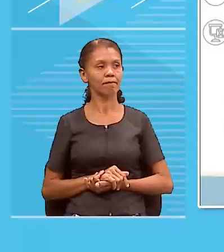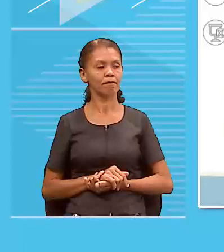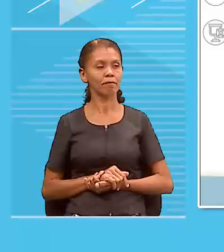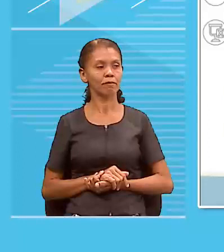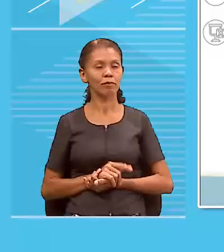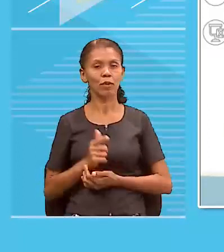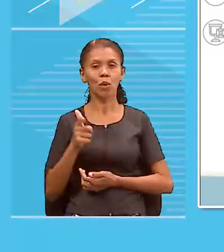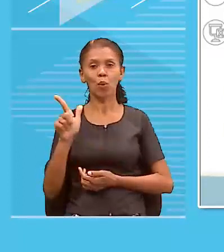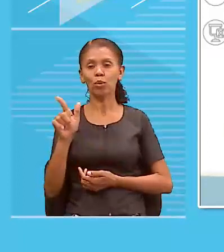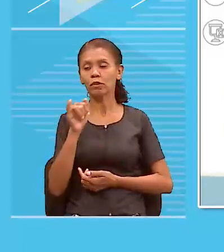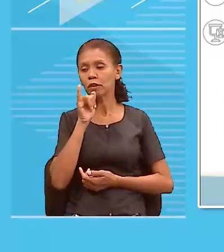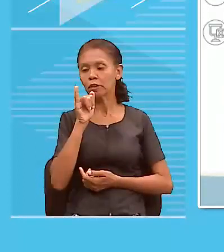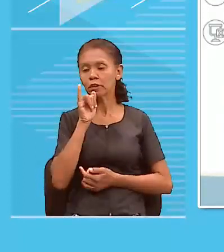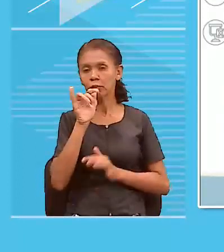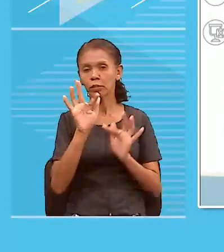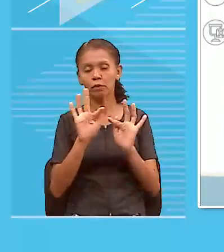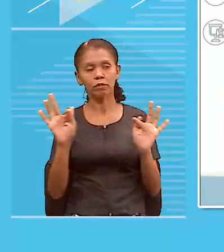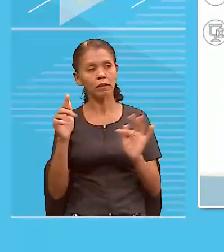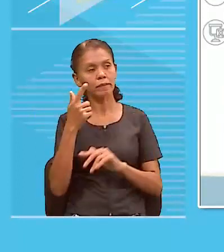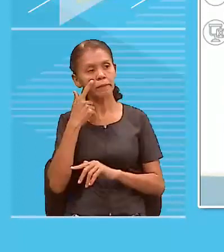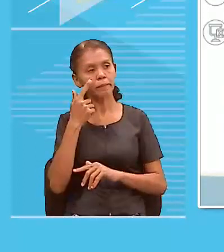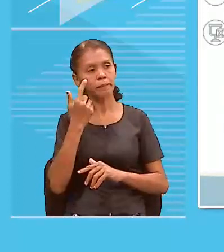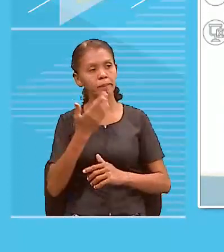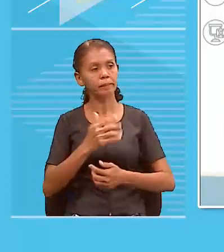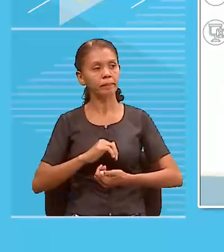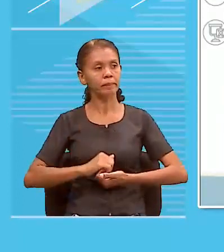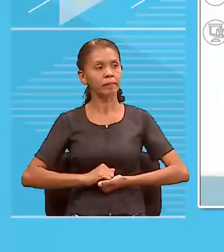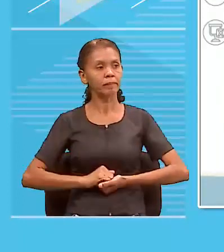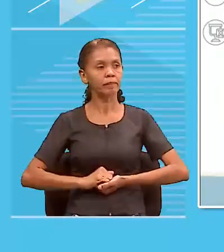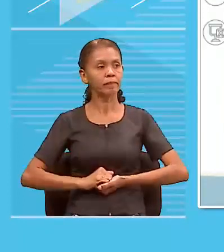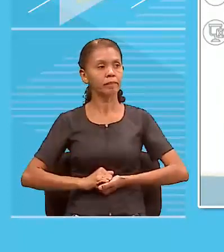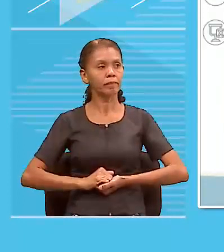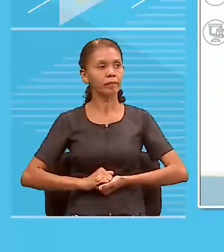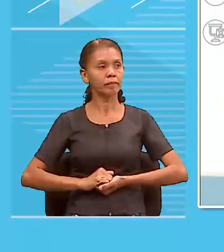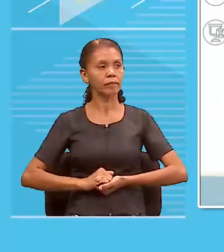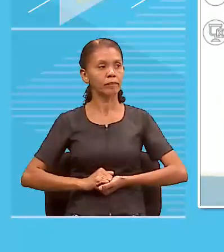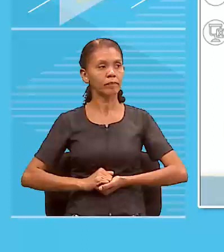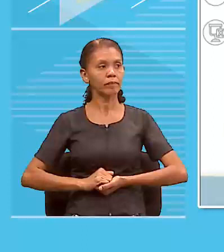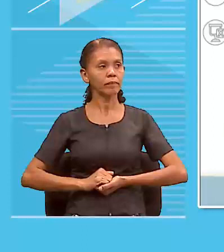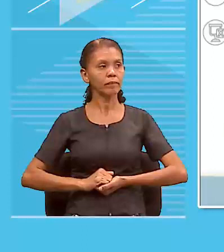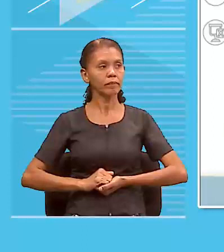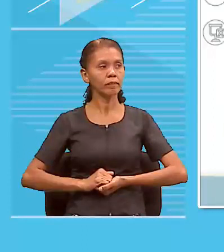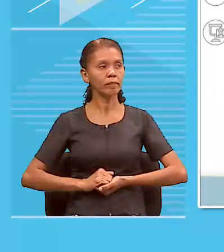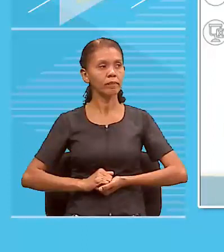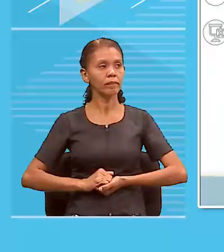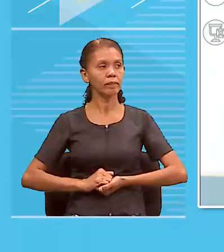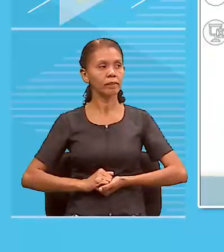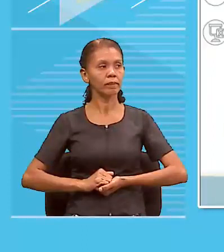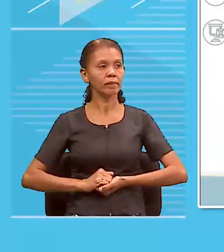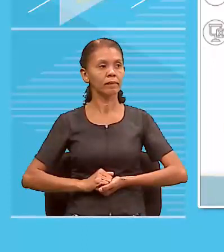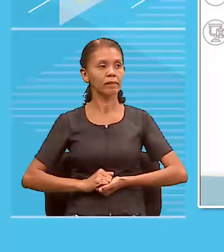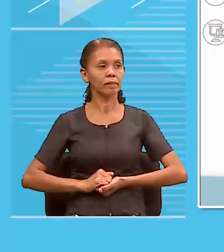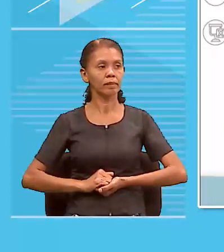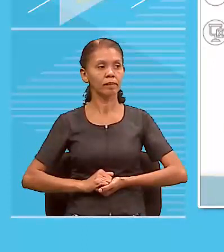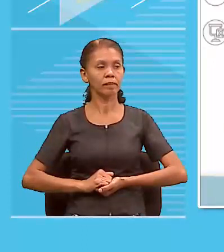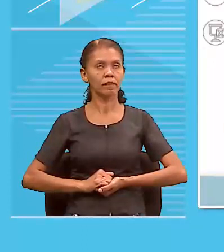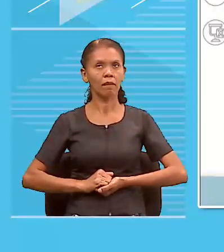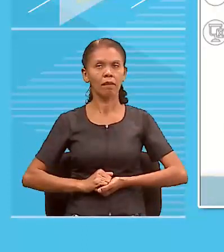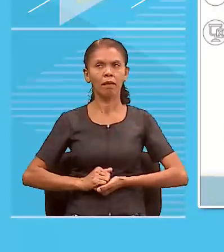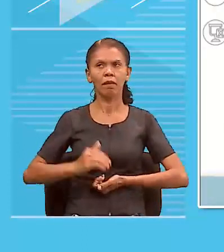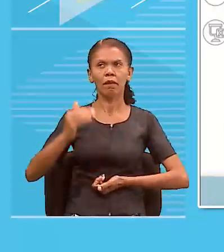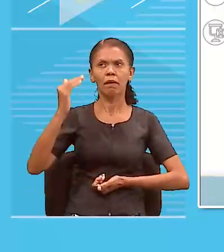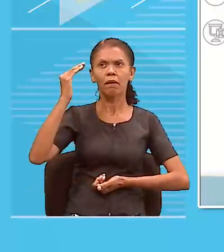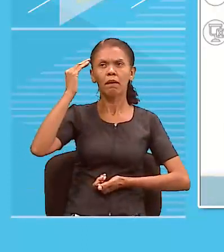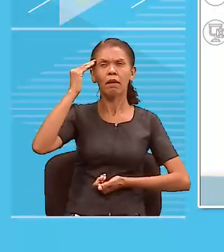your mind não é o pneu mãe abra a sua mente amplic